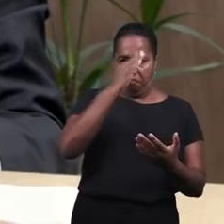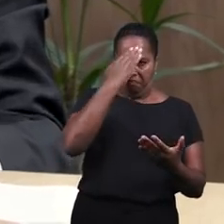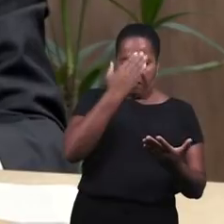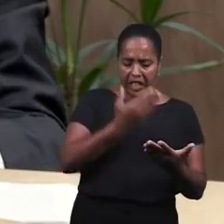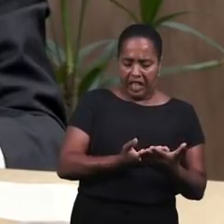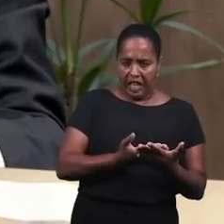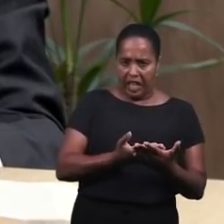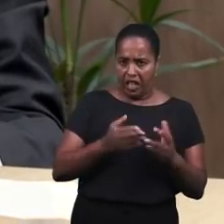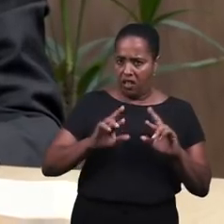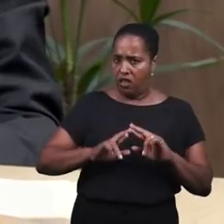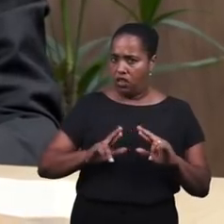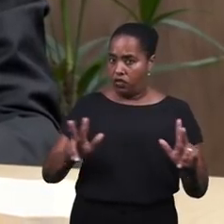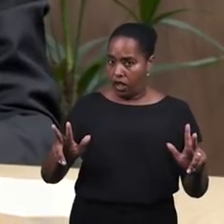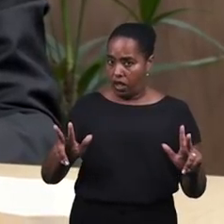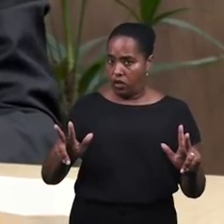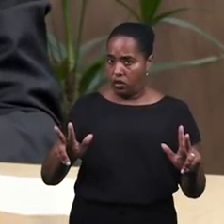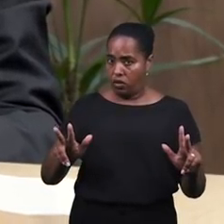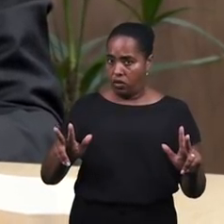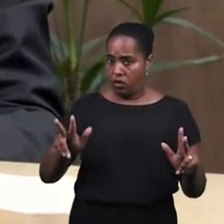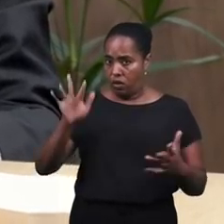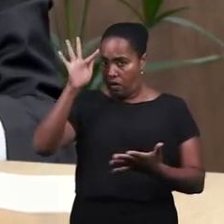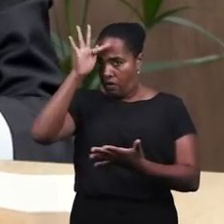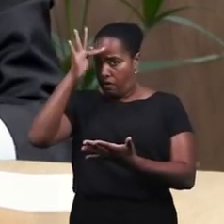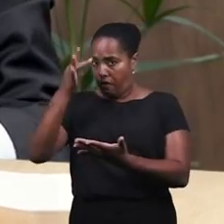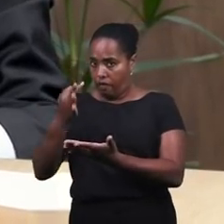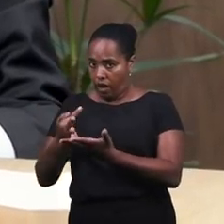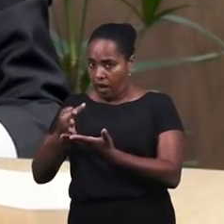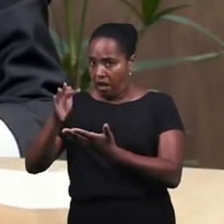São 2 coisas completamente diferentes.